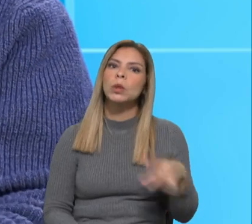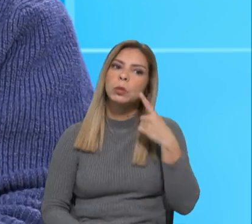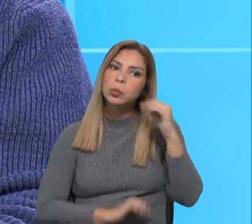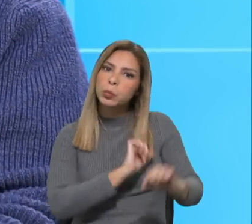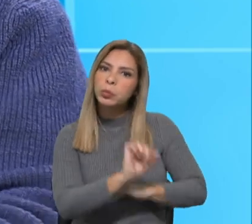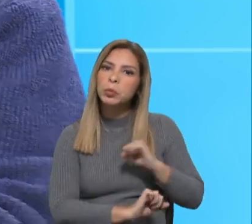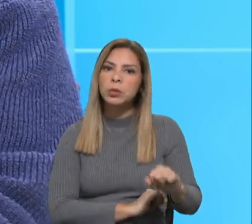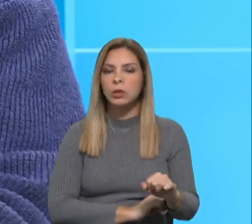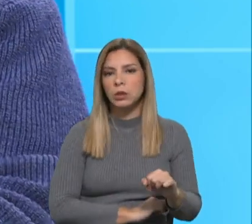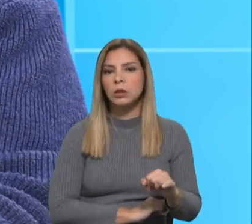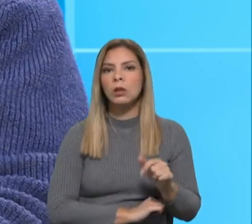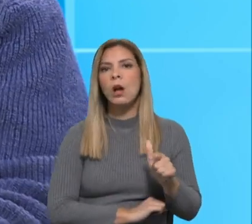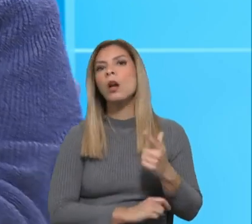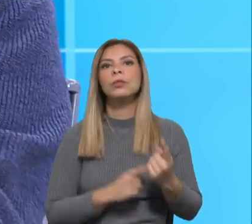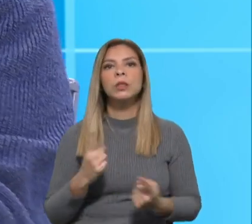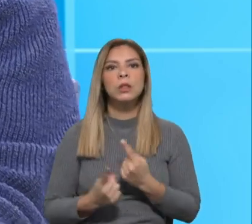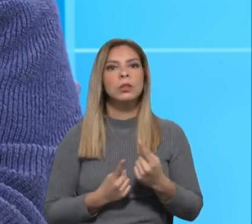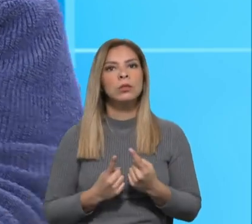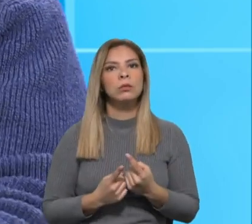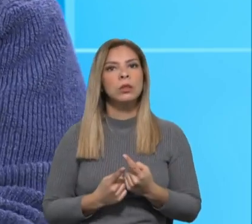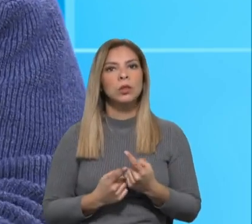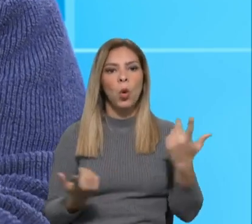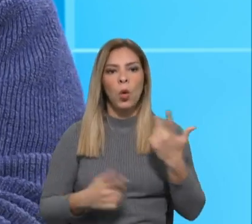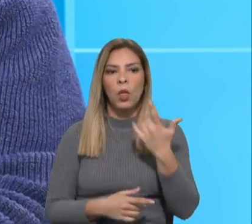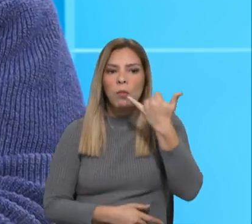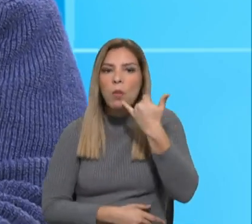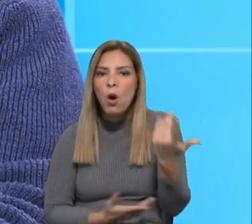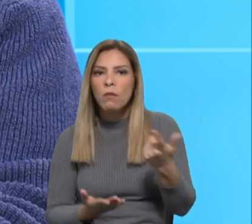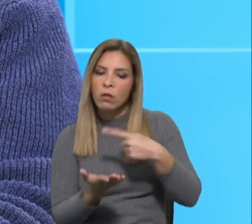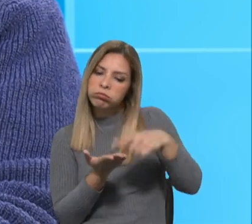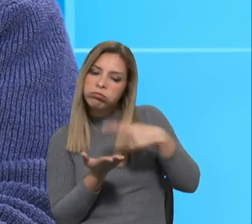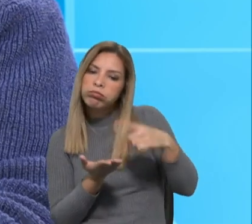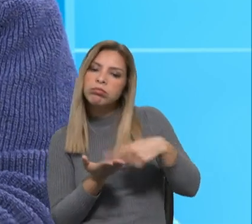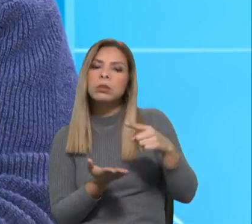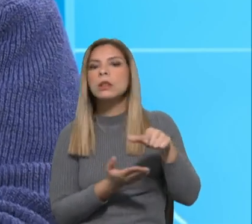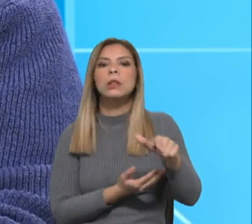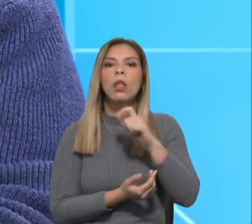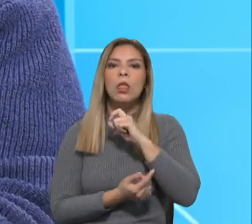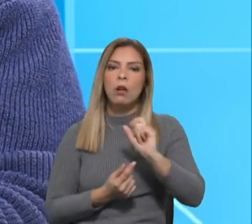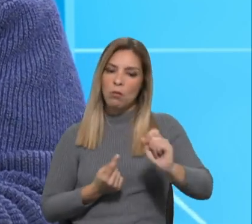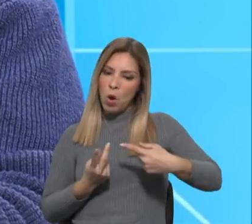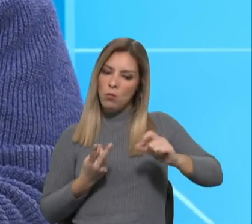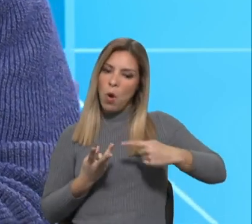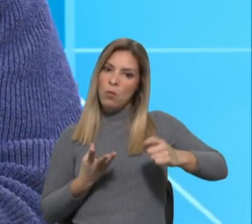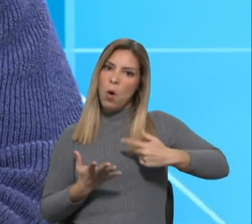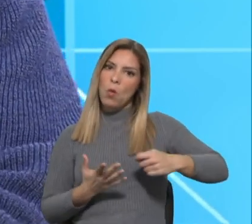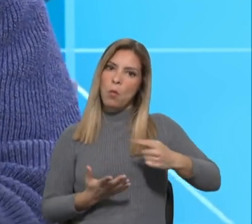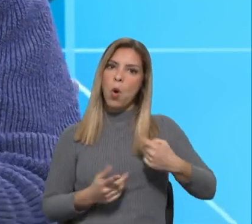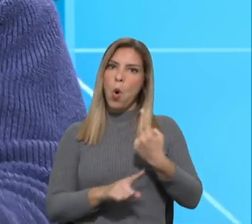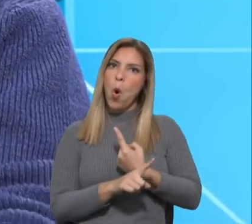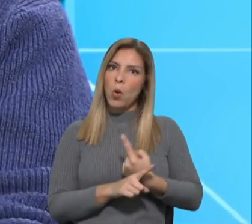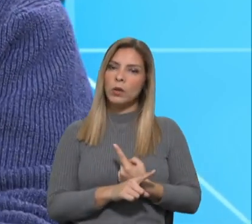nós, quando estamos, sobretudo com o telemóvel, estamos a ser constantemente bombardeados por